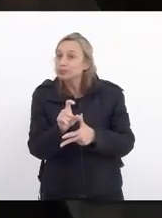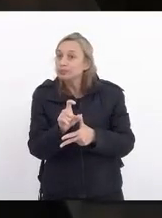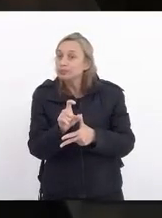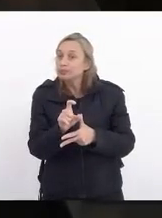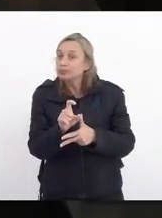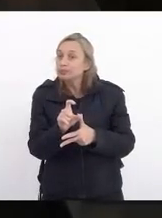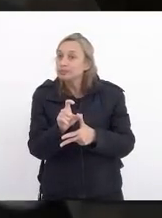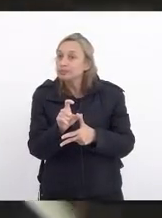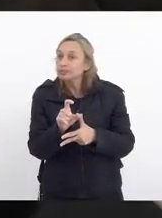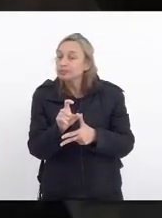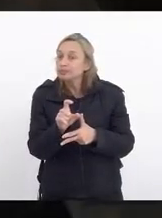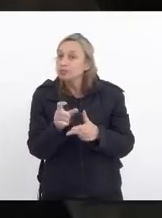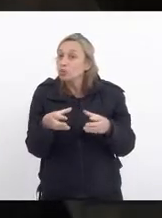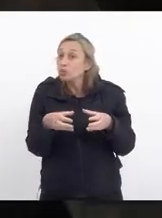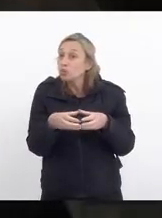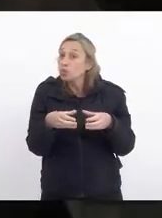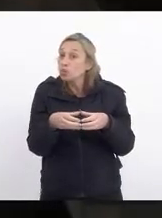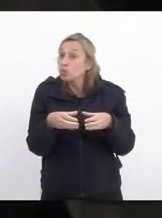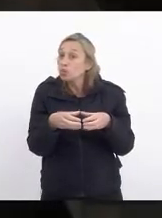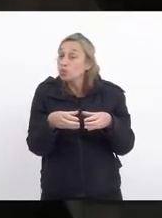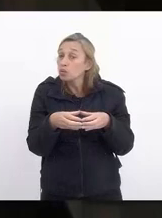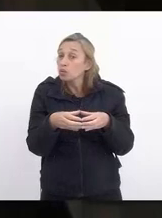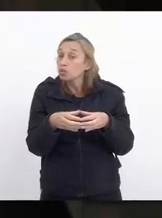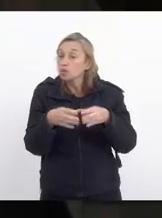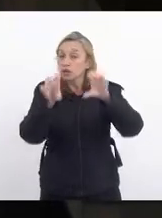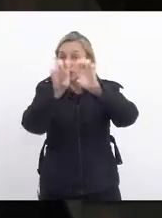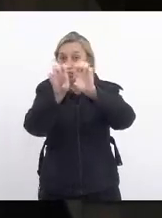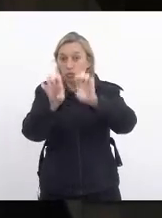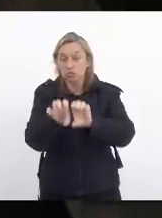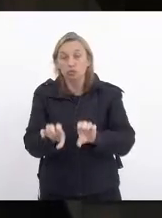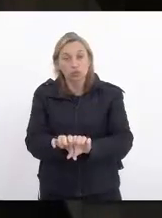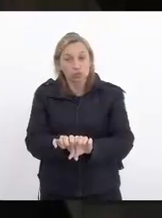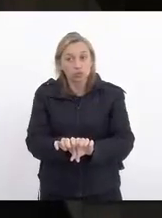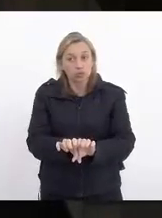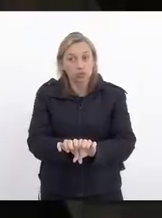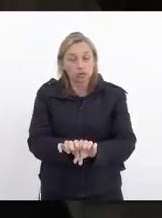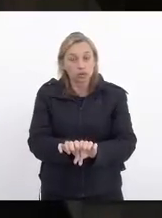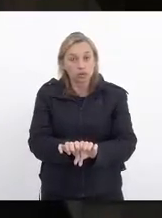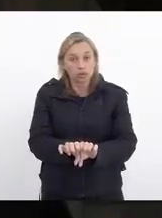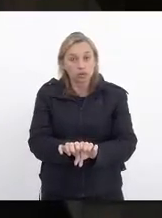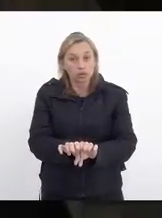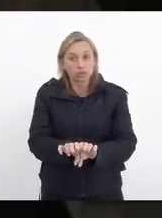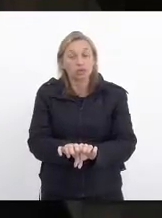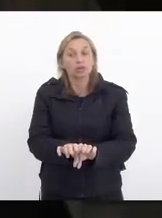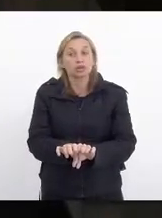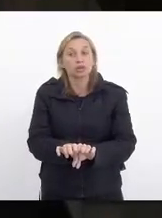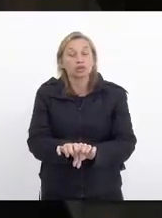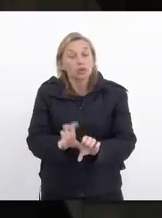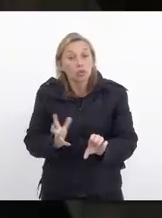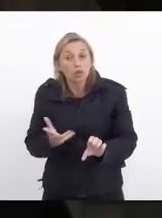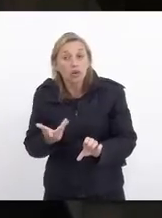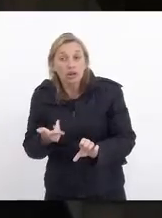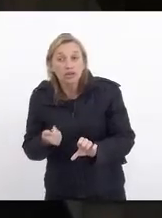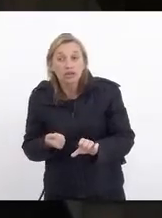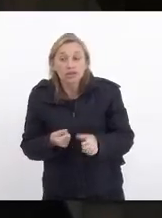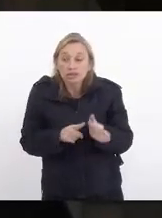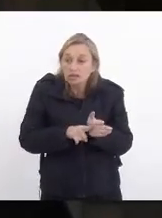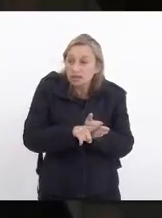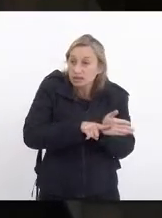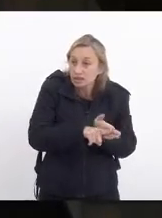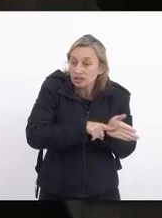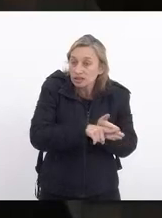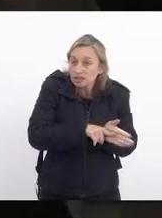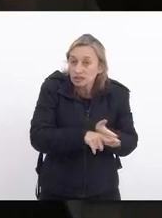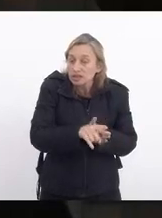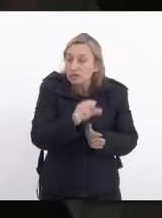se equipe se estruture tenha condições de fazer uma fiscalização